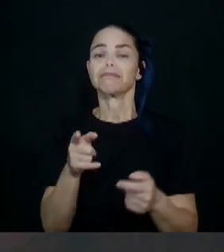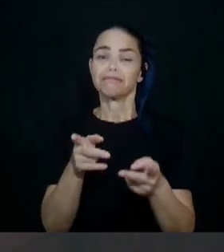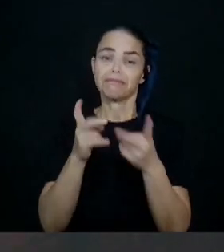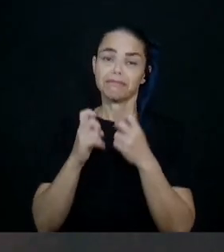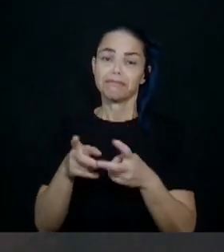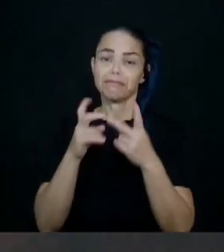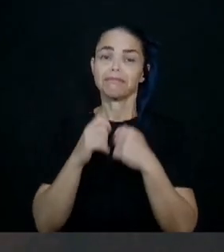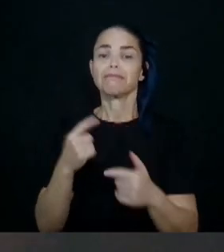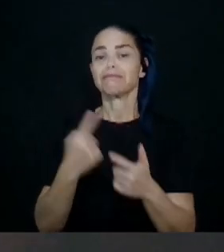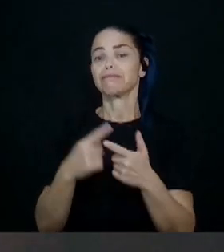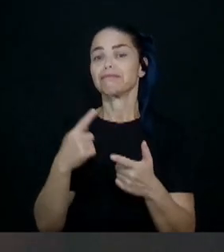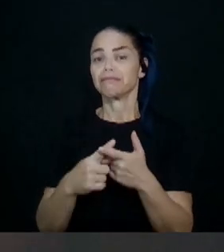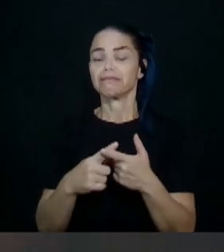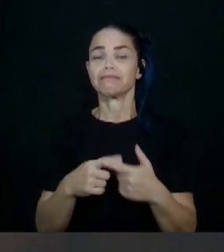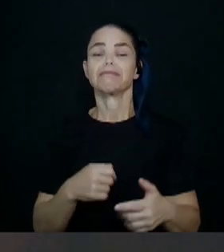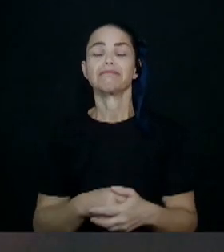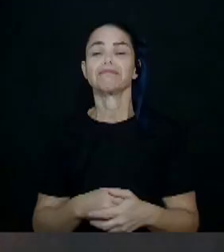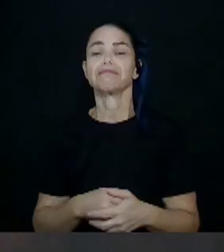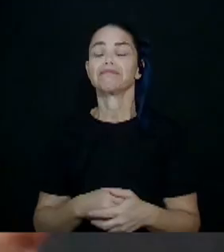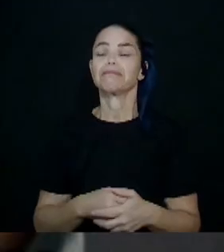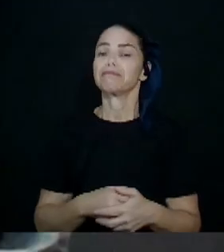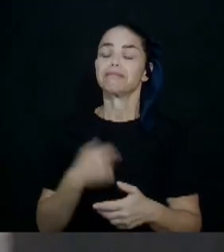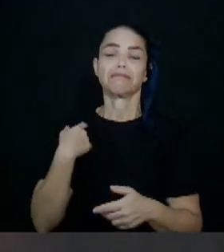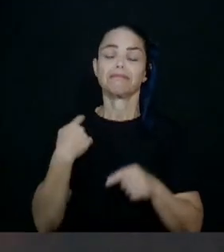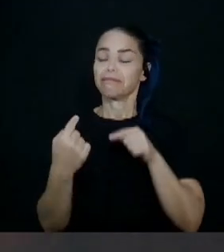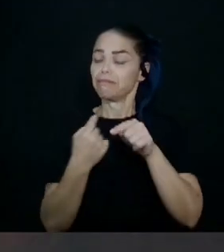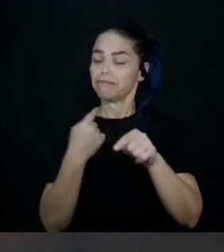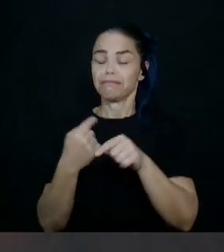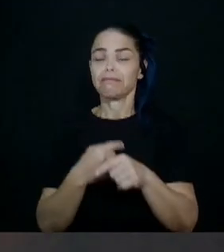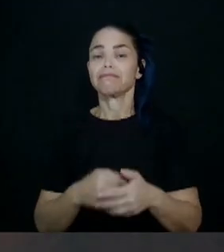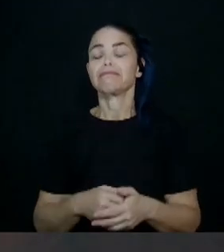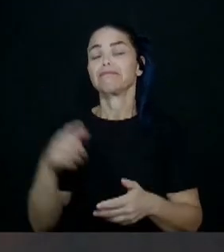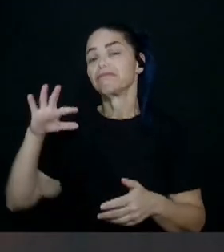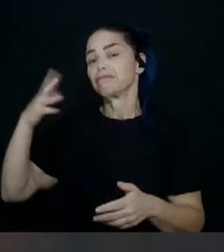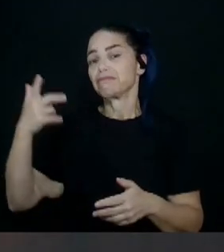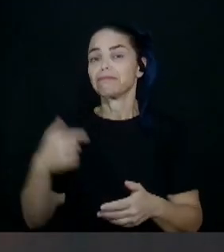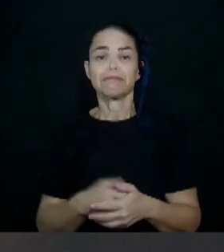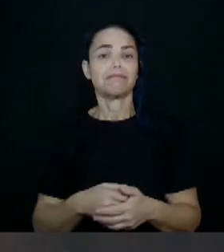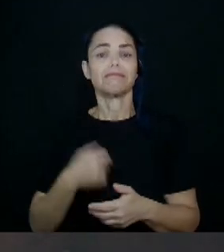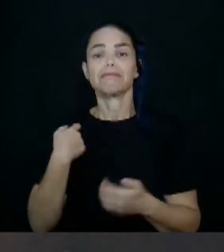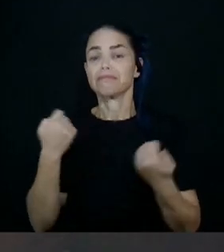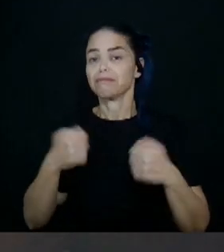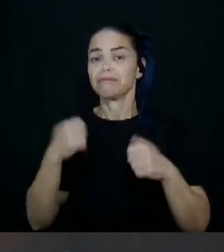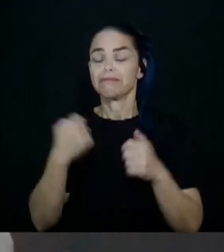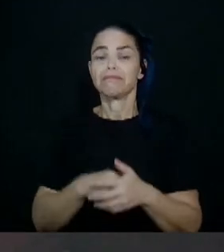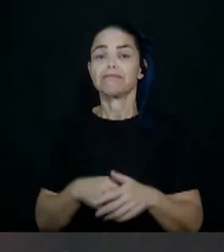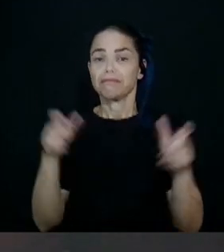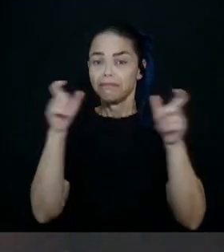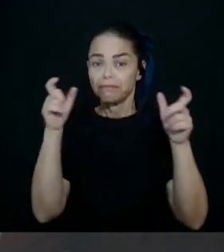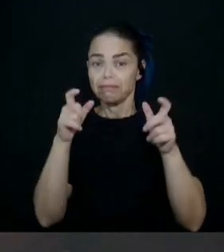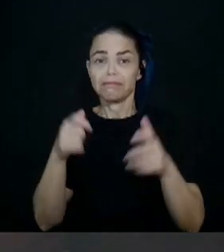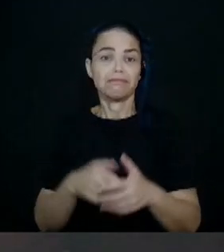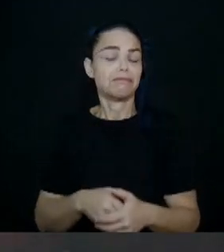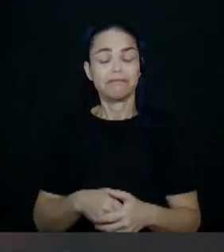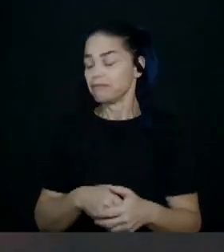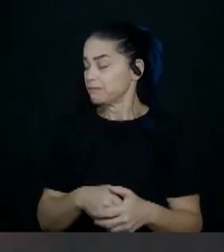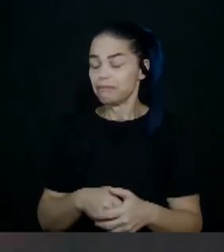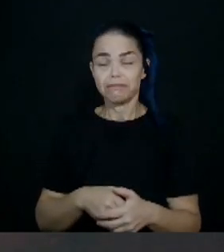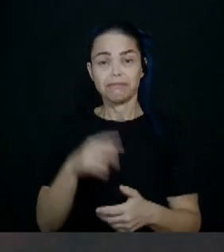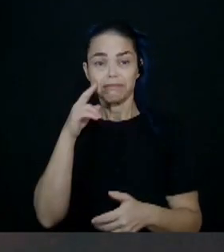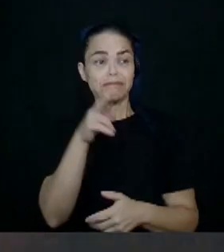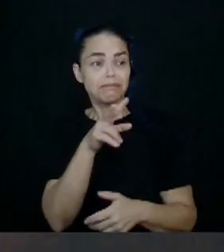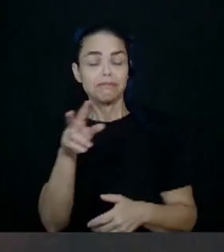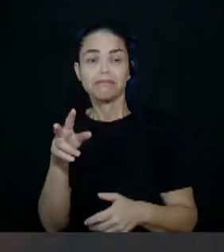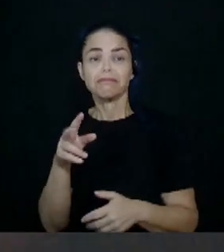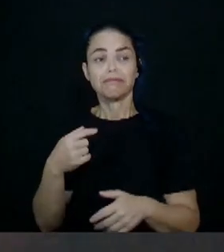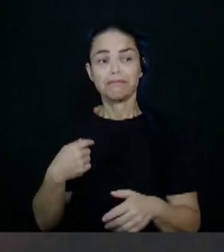Porque as vias são dinâmicas, elas acontecem. Eu preciso estar num estalar de... Eu preciso olhar todo. O meu movimento